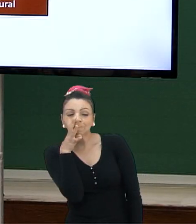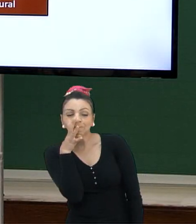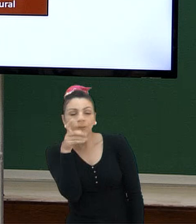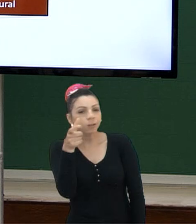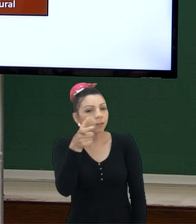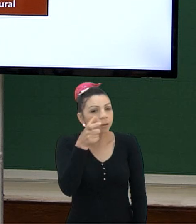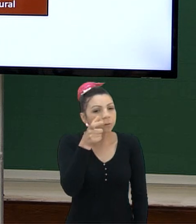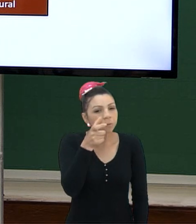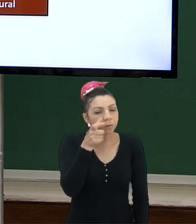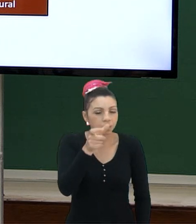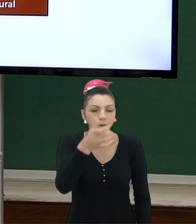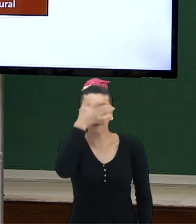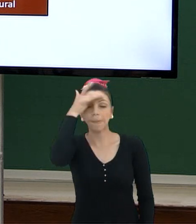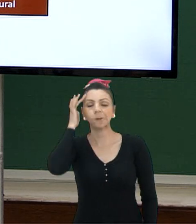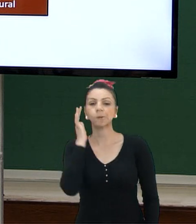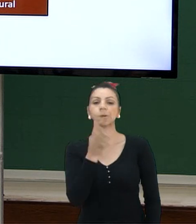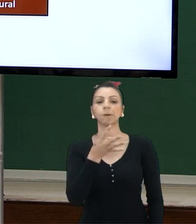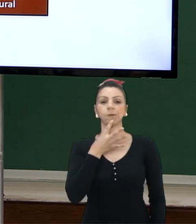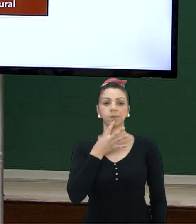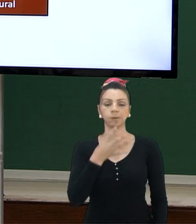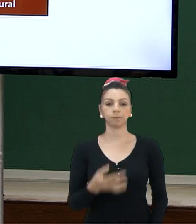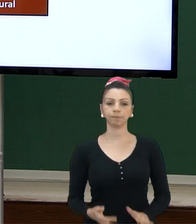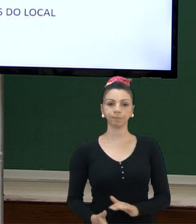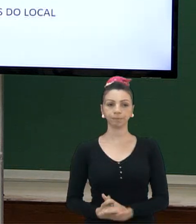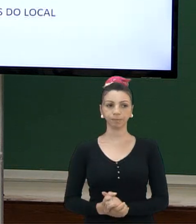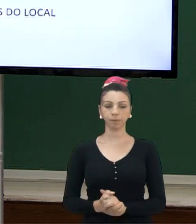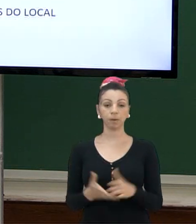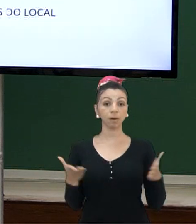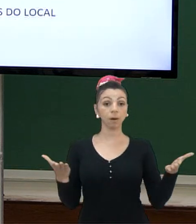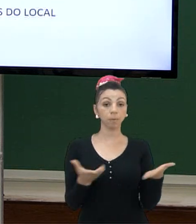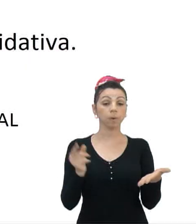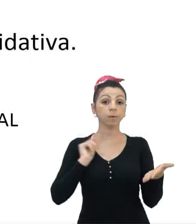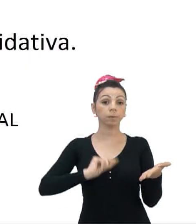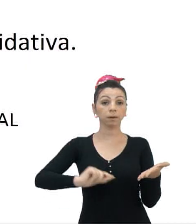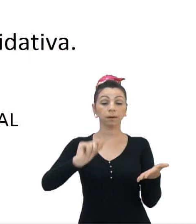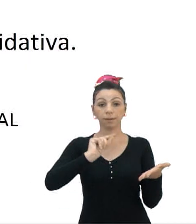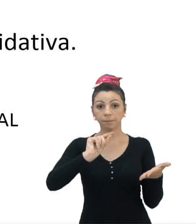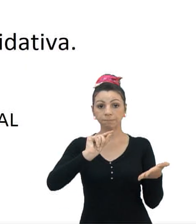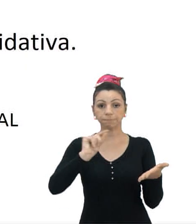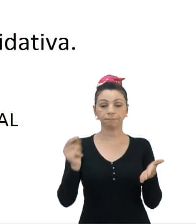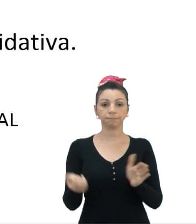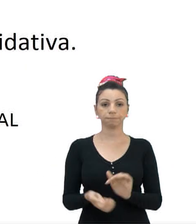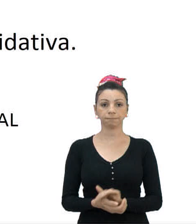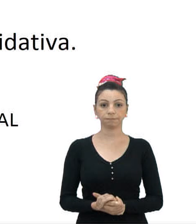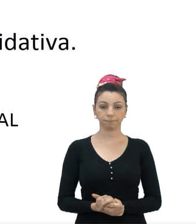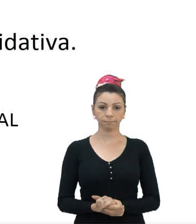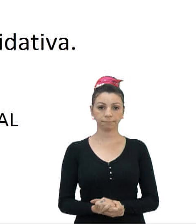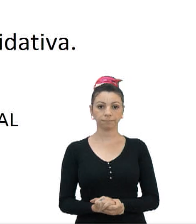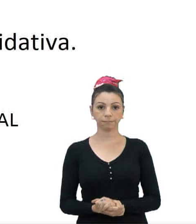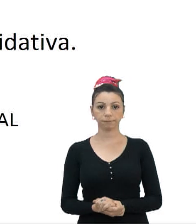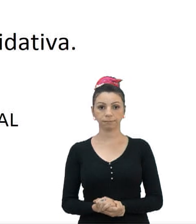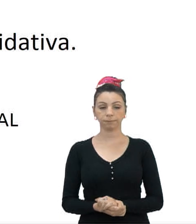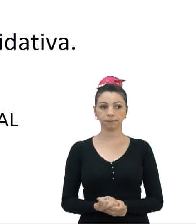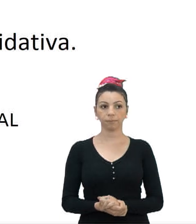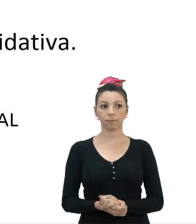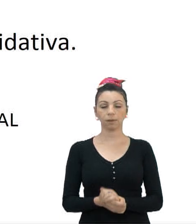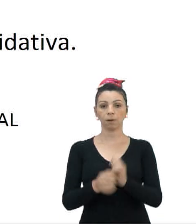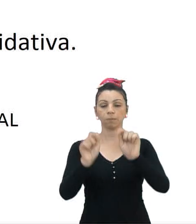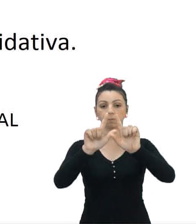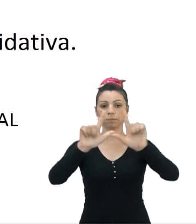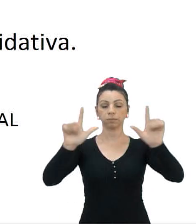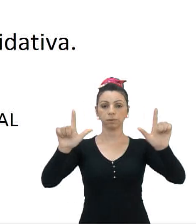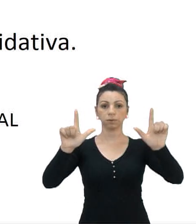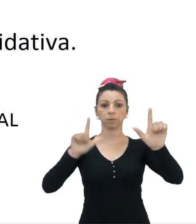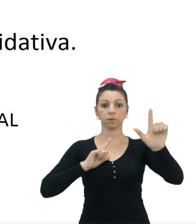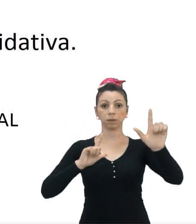pessoas gostariam de conhecer. Então, agora, nós vamos ver a seguinte coisa. O folheto turístico, ele vai possuir